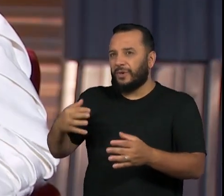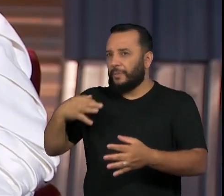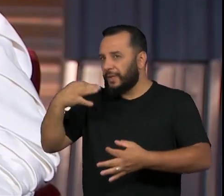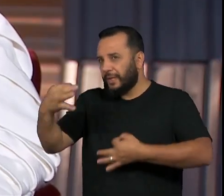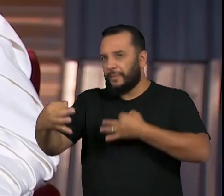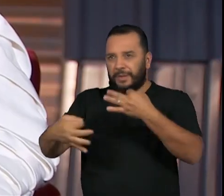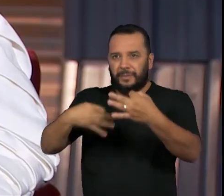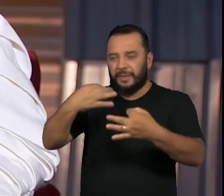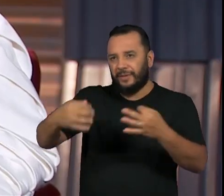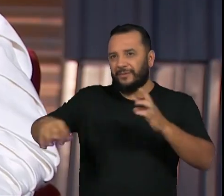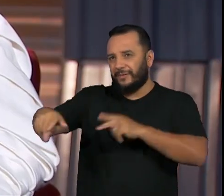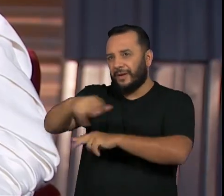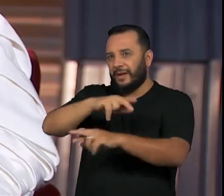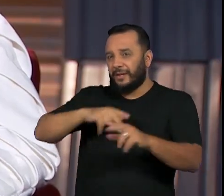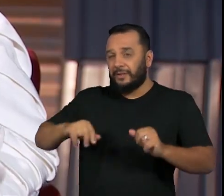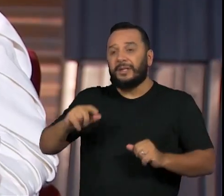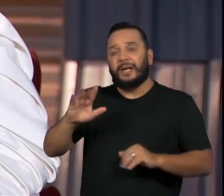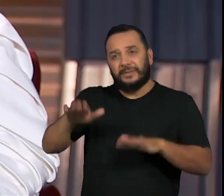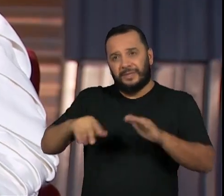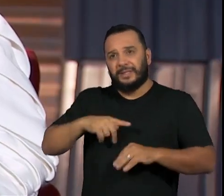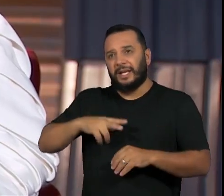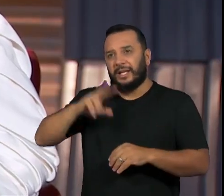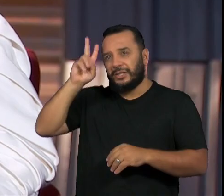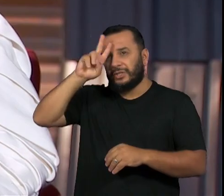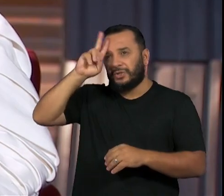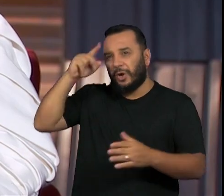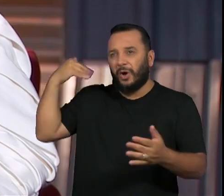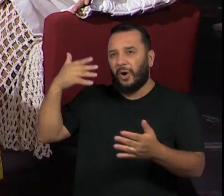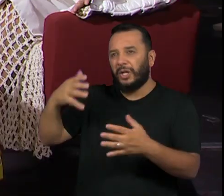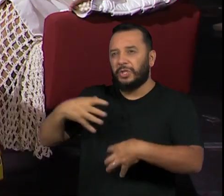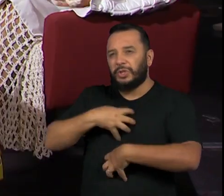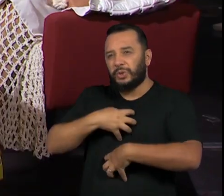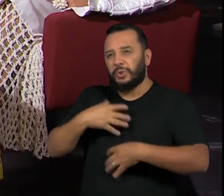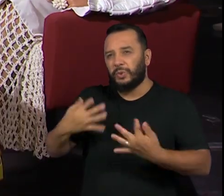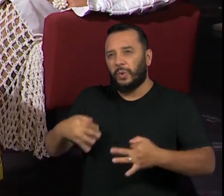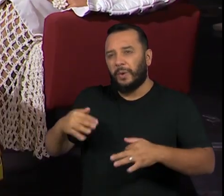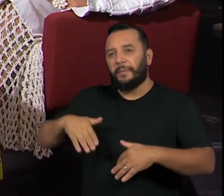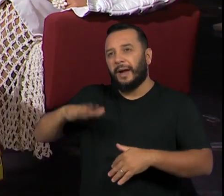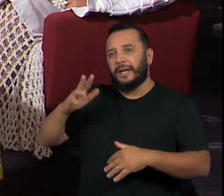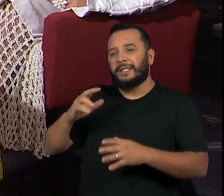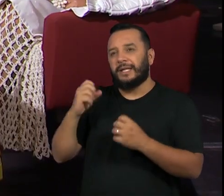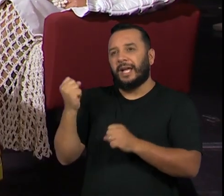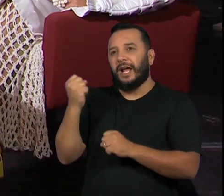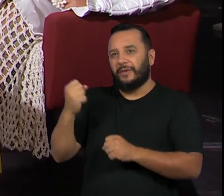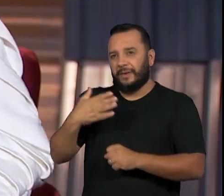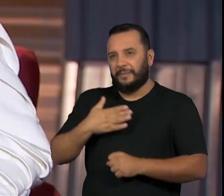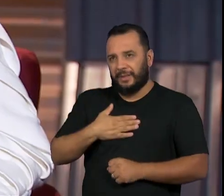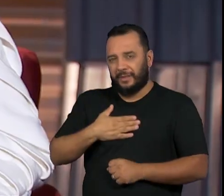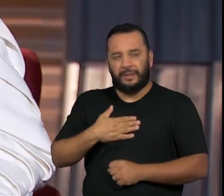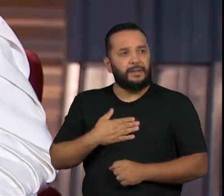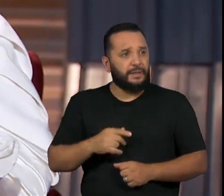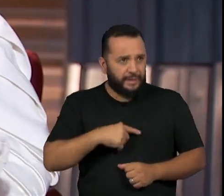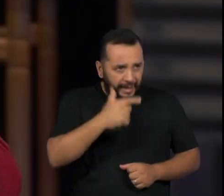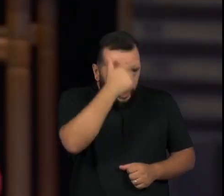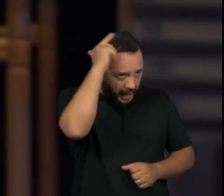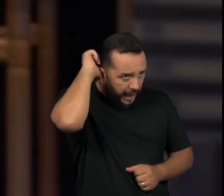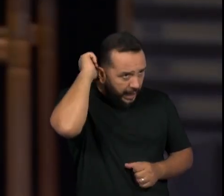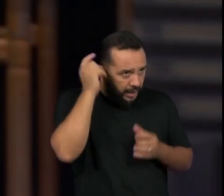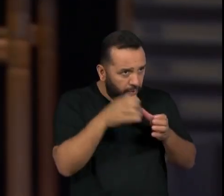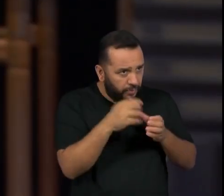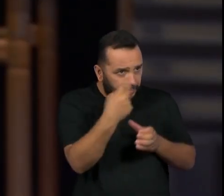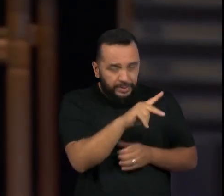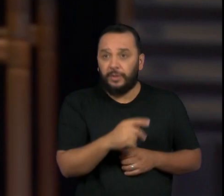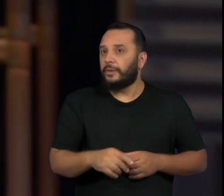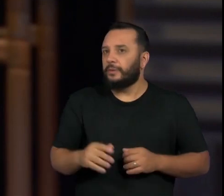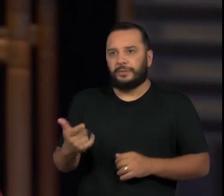das histórias mesmo de dor, que são muito mais graves que a minha. Tem algum careca na sua equipe? Tem. Será que eu vou ter uma vaga? Não, tem